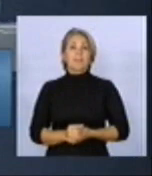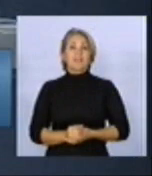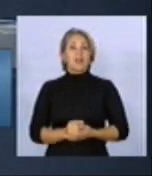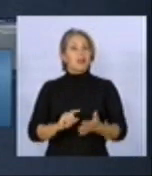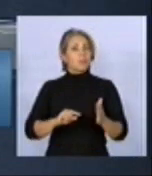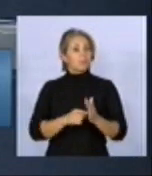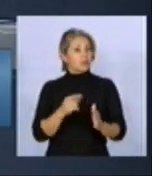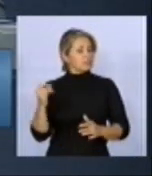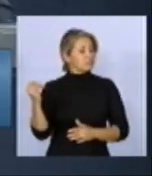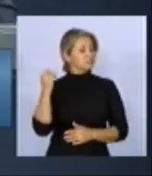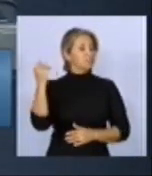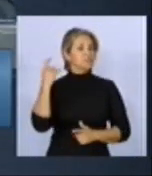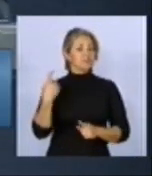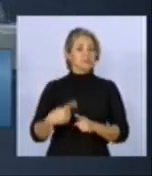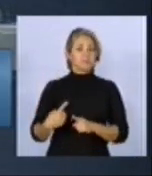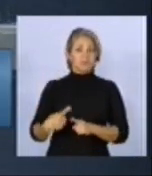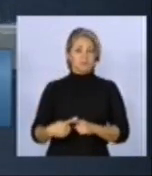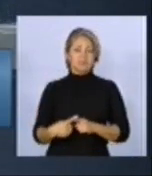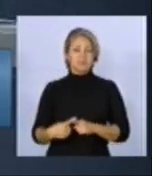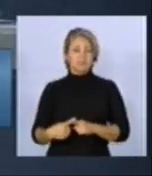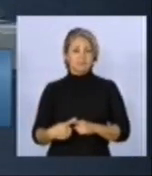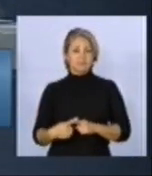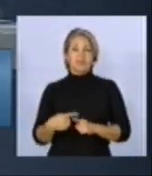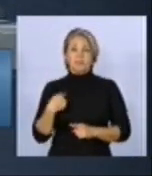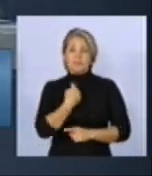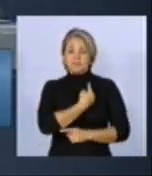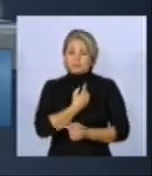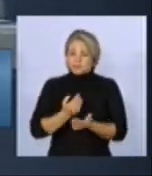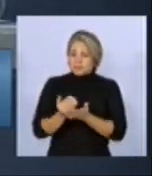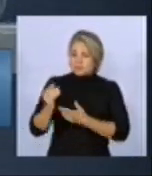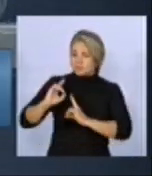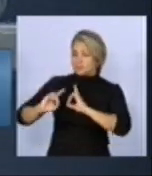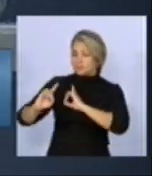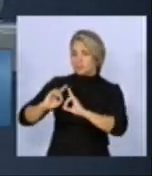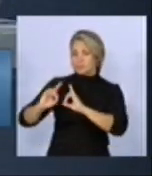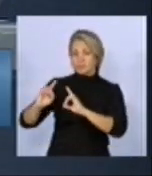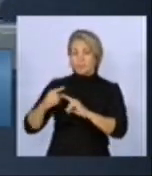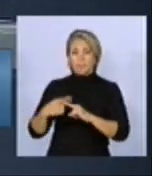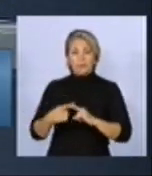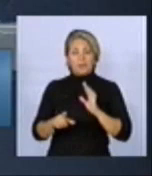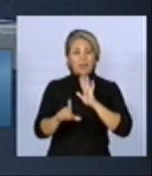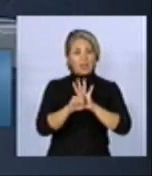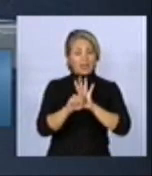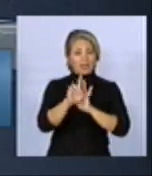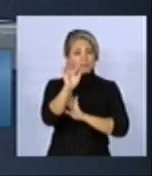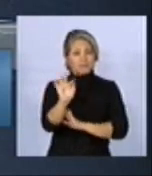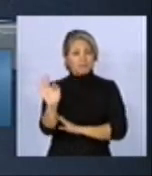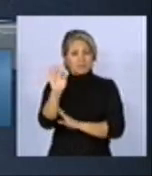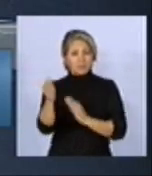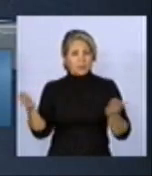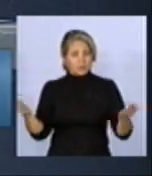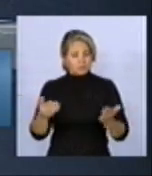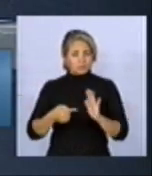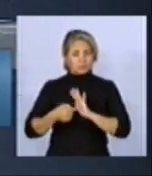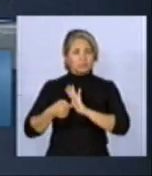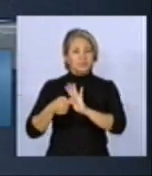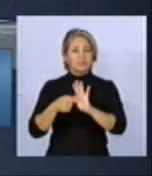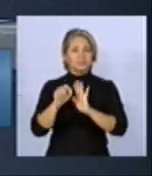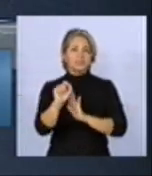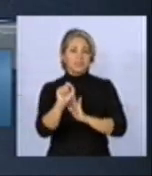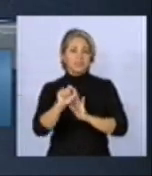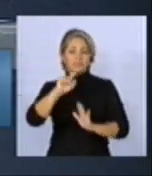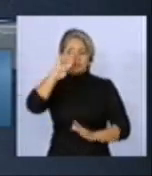é muito importante pr pra nossa discussão porque a a lei federal ela em alguma medida né